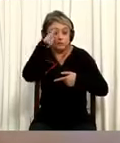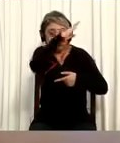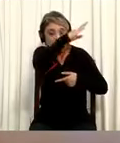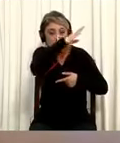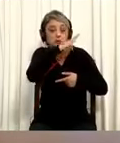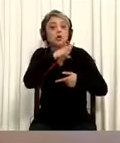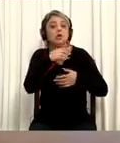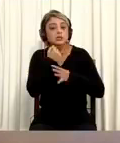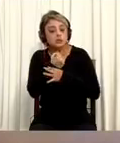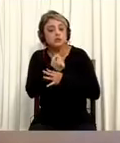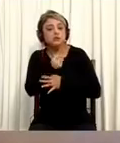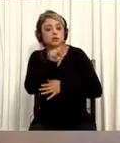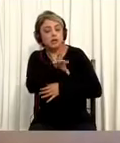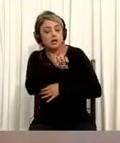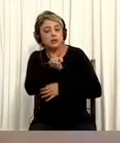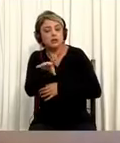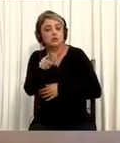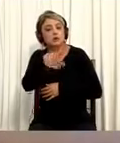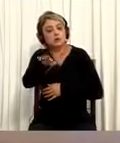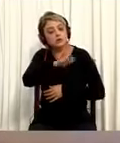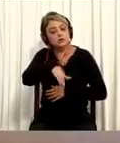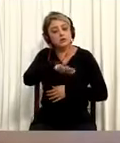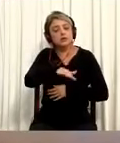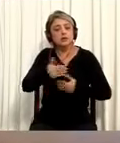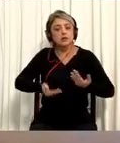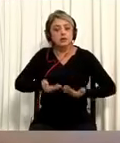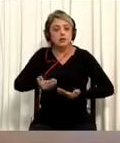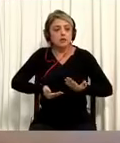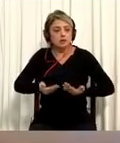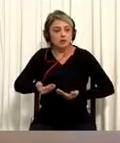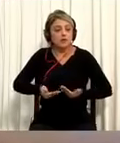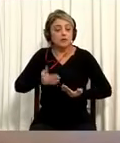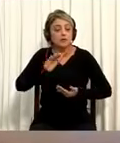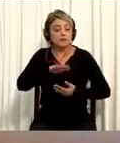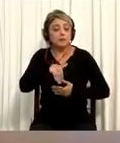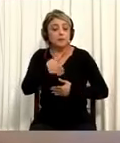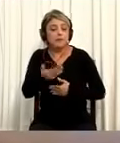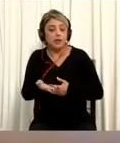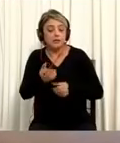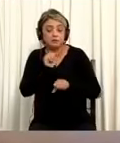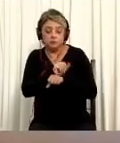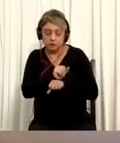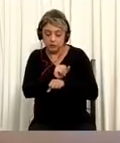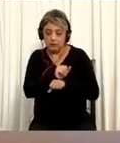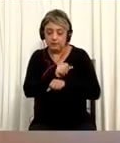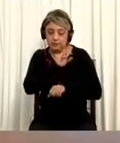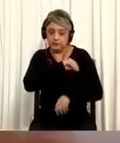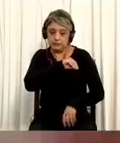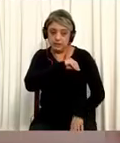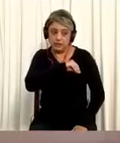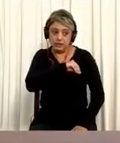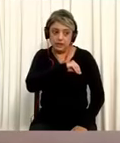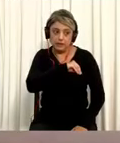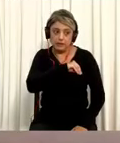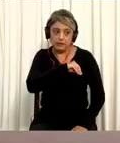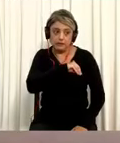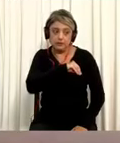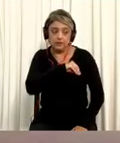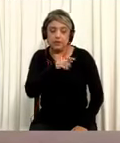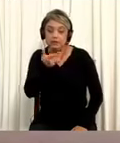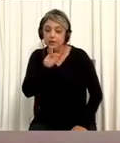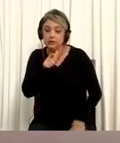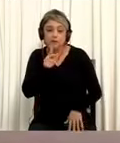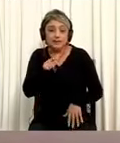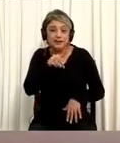a educação e outros setores, né, como serviço por fora da questão do congelamento. Na verdade, a gente defende que não haja congelamento